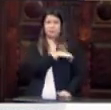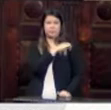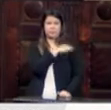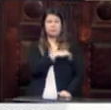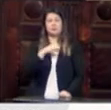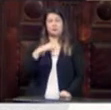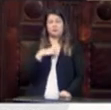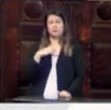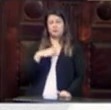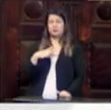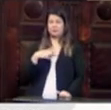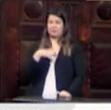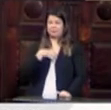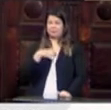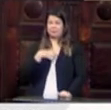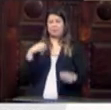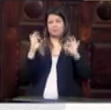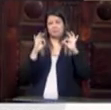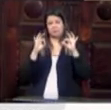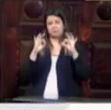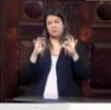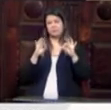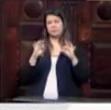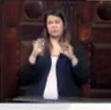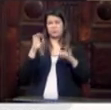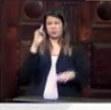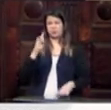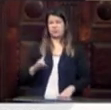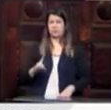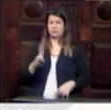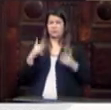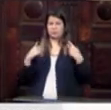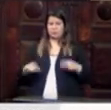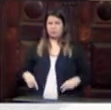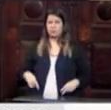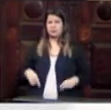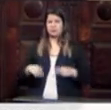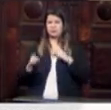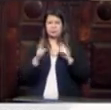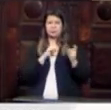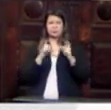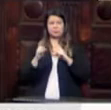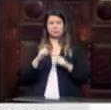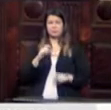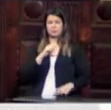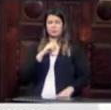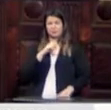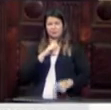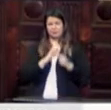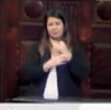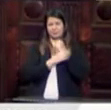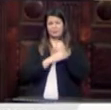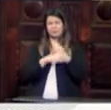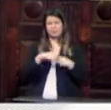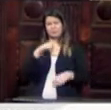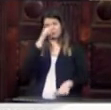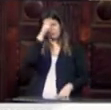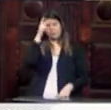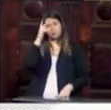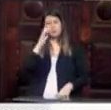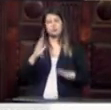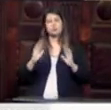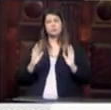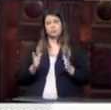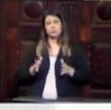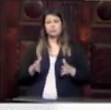significado muito especial à luta por direitos humanos e um debate de segurança pública, sim. Tem que parar de achar que a luta e o debate de